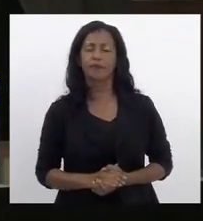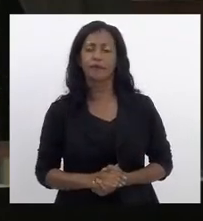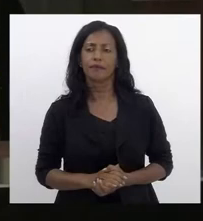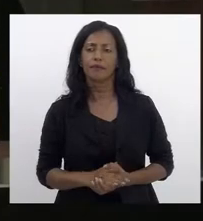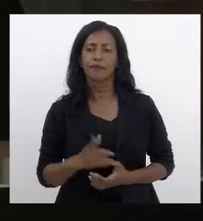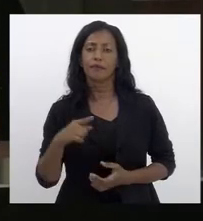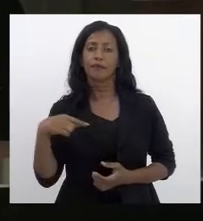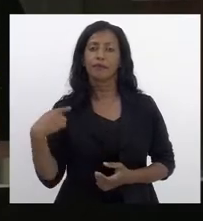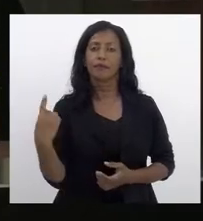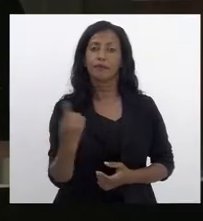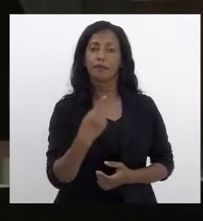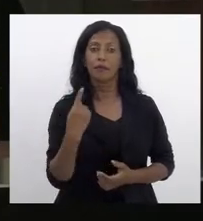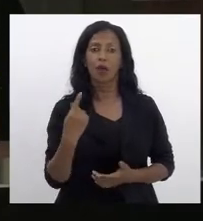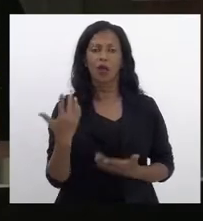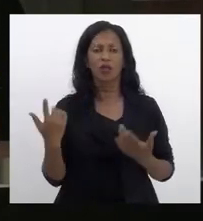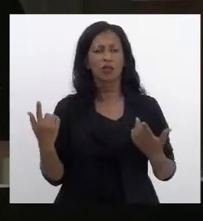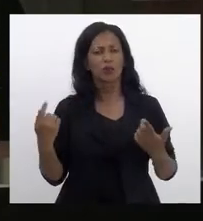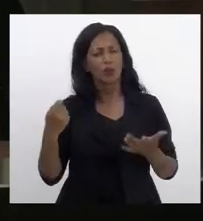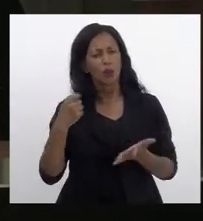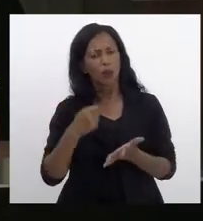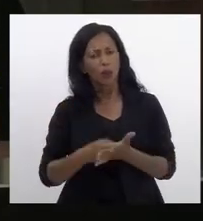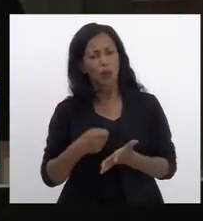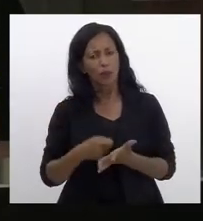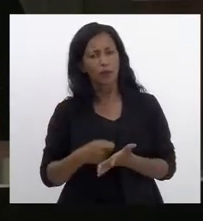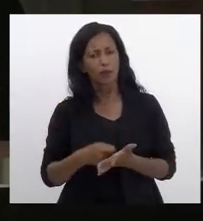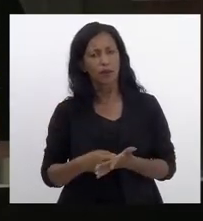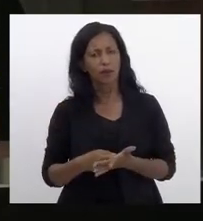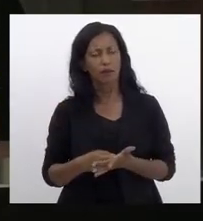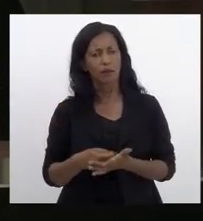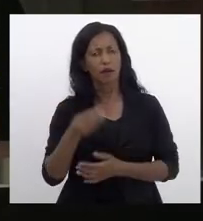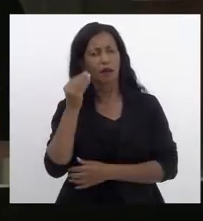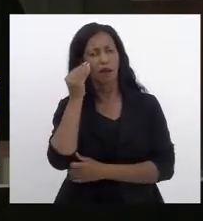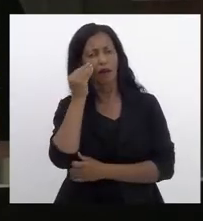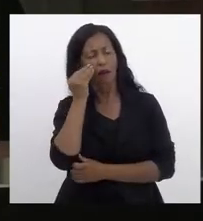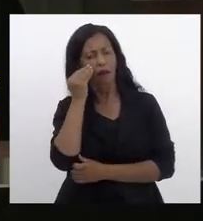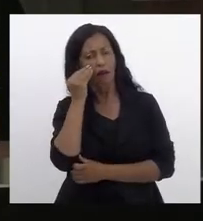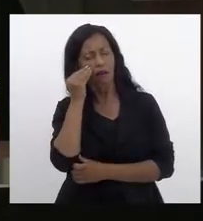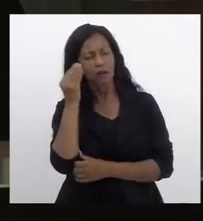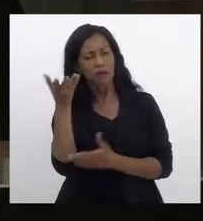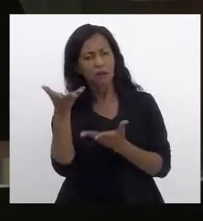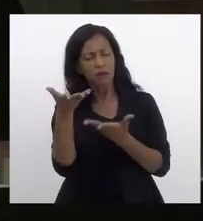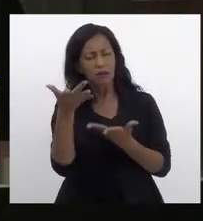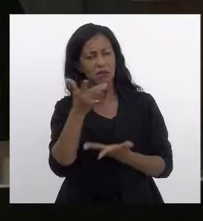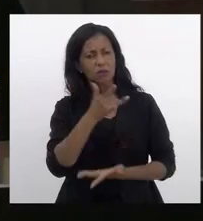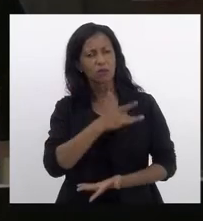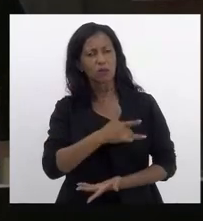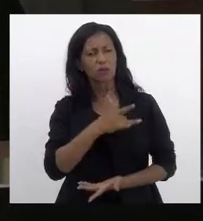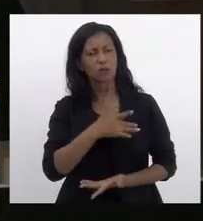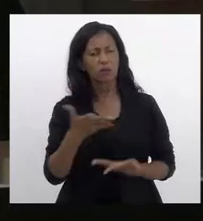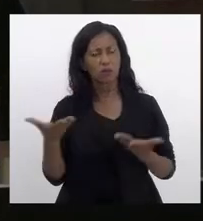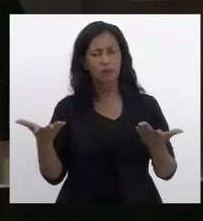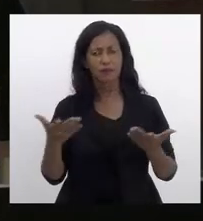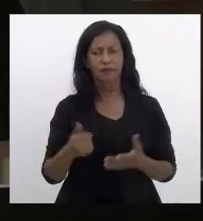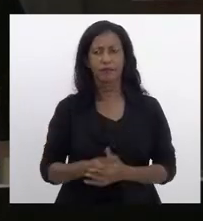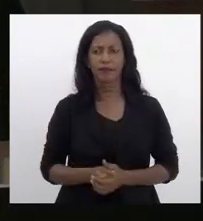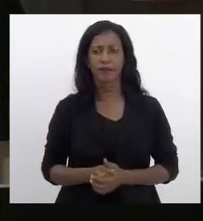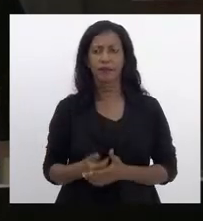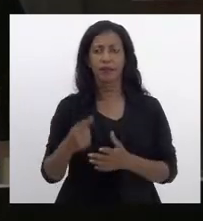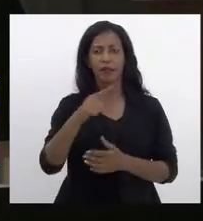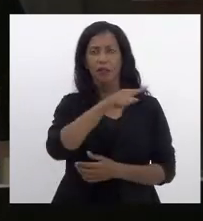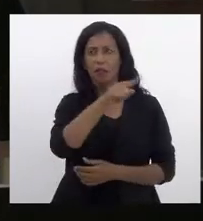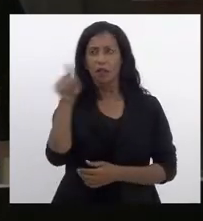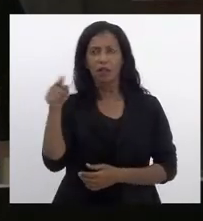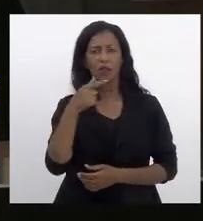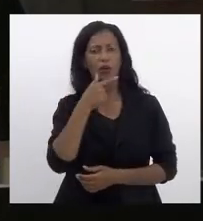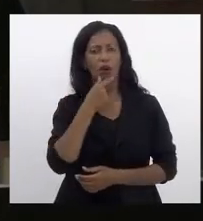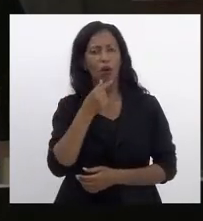nós somos agora obrigados a assistir um espetáculo lamentável em que esses